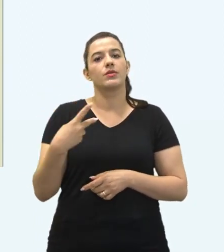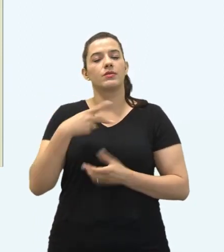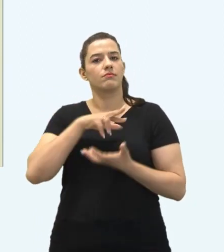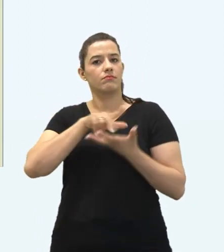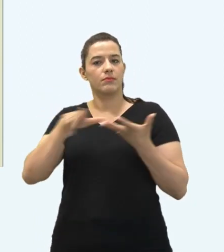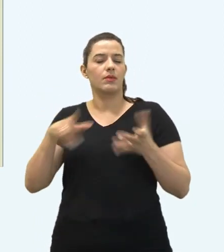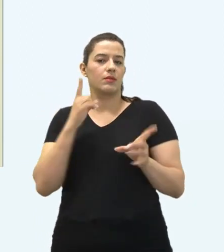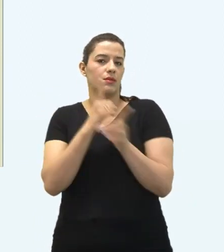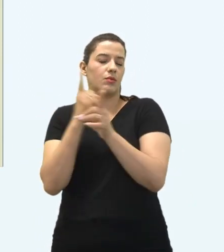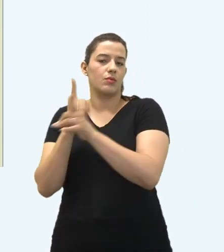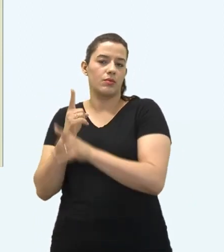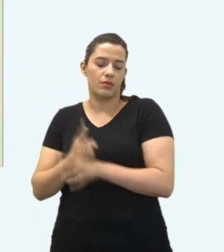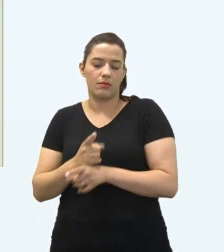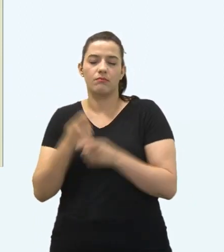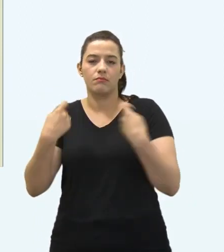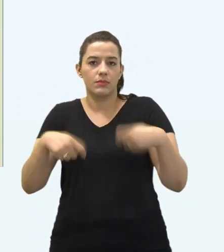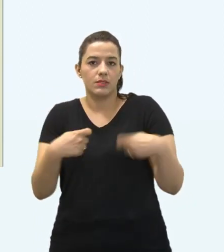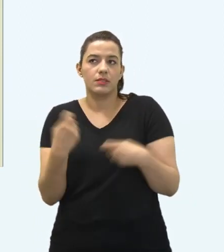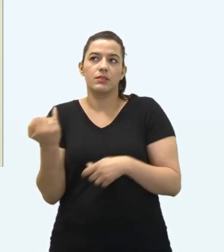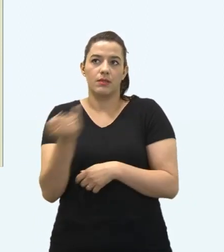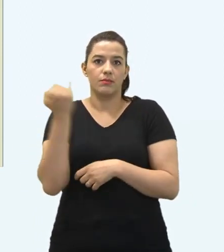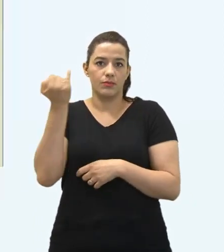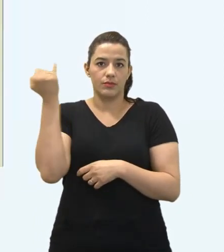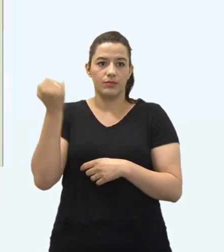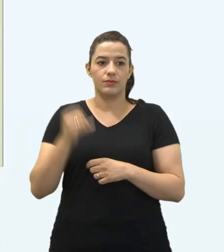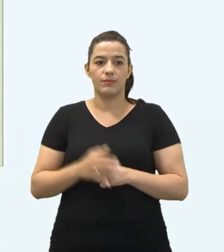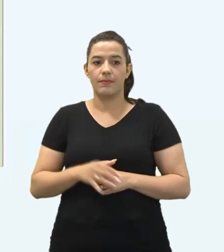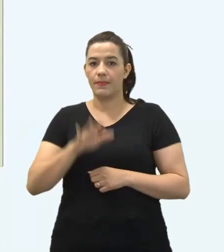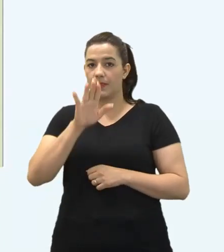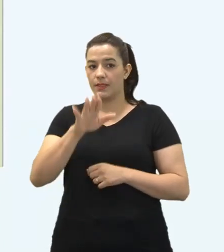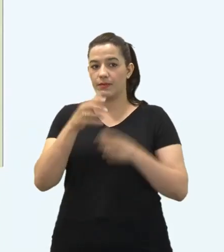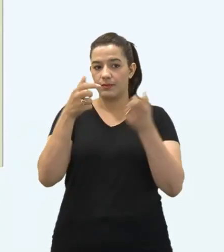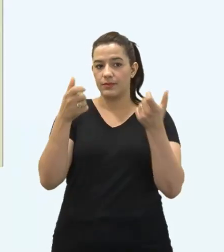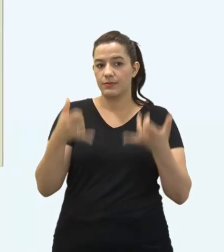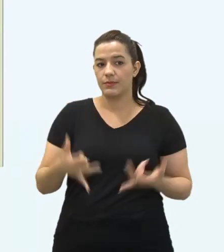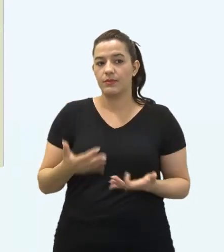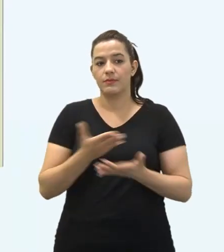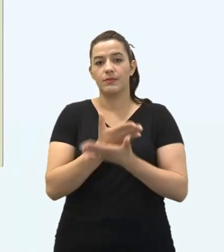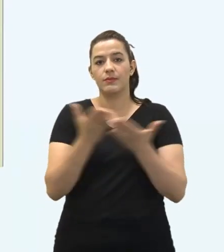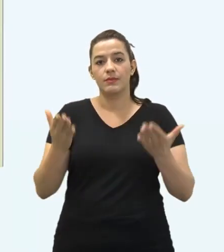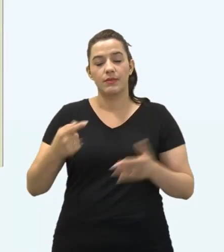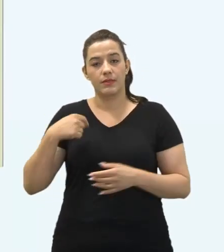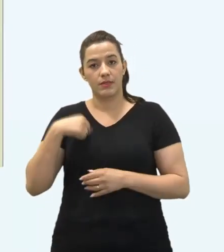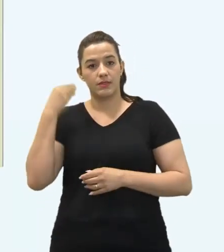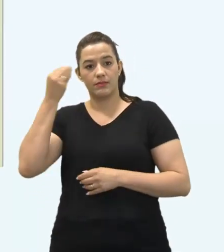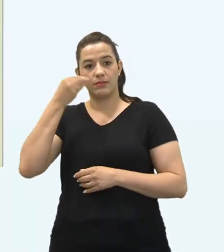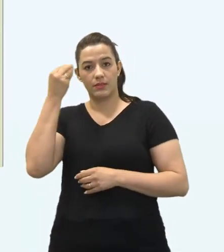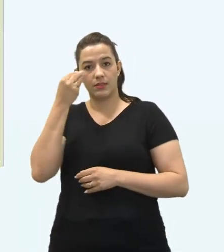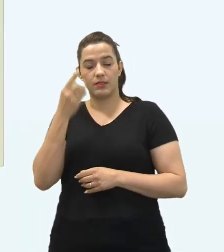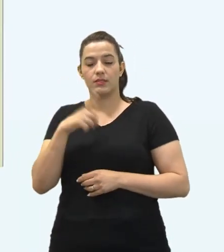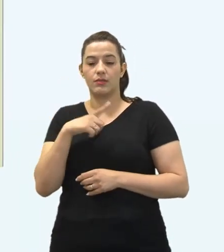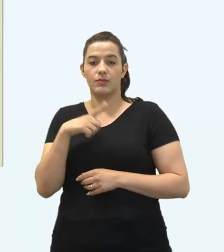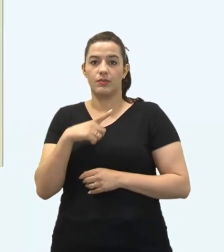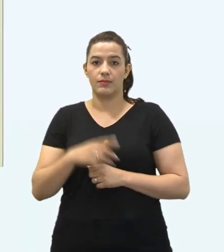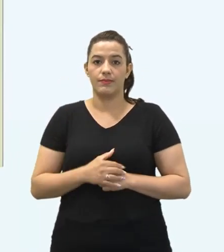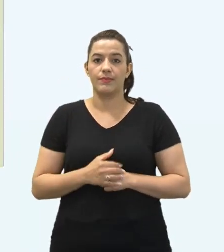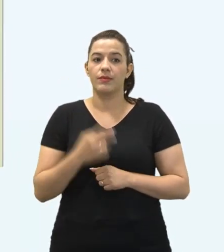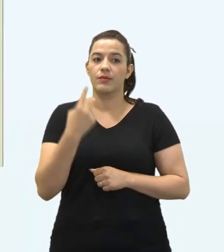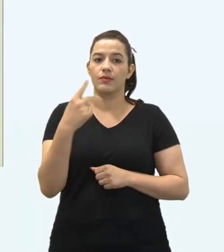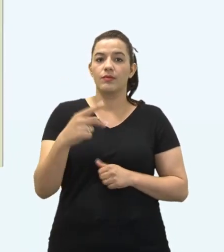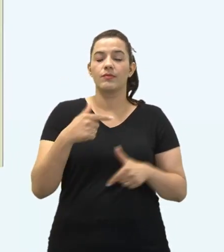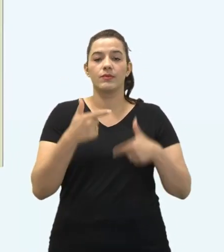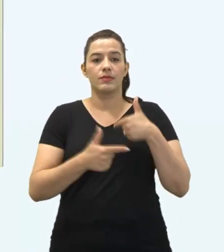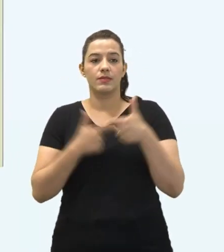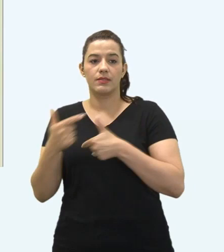então é claro que isso é importante mas ordem depois é uma coisa para vocês uma experiência que eu tenho quando você